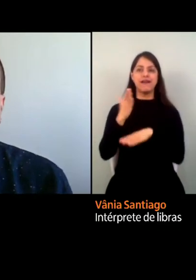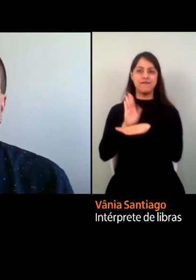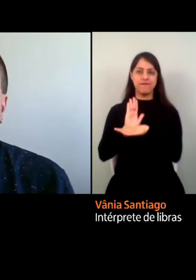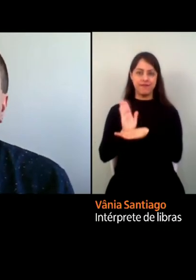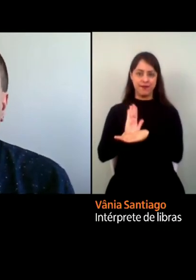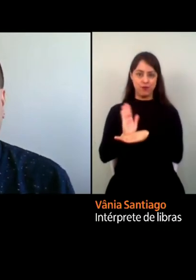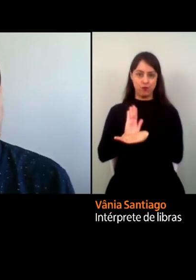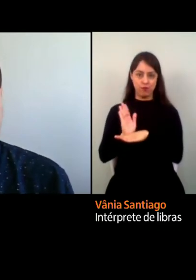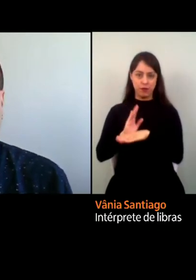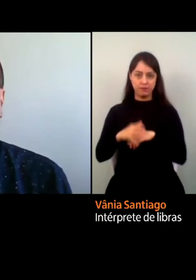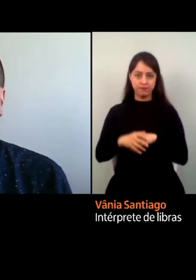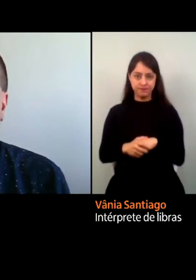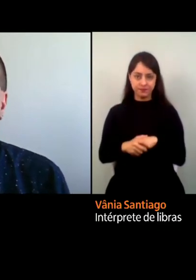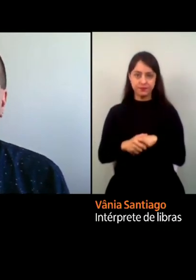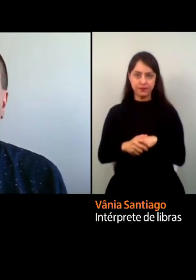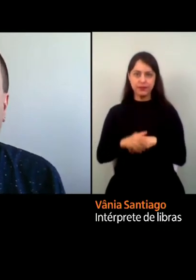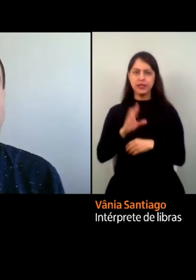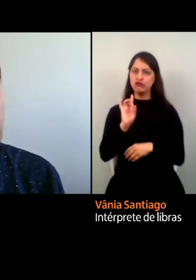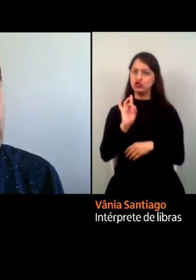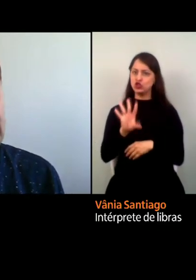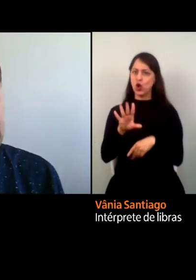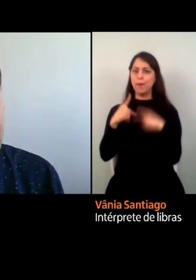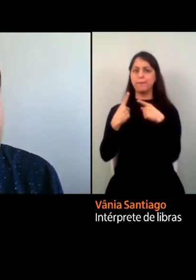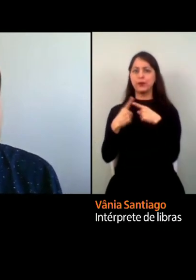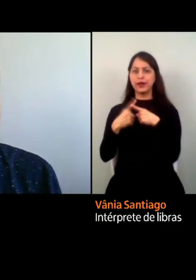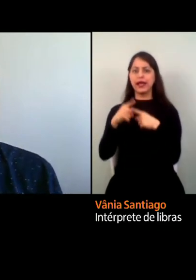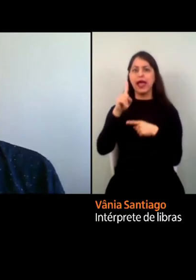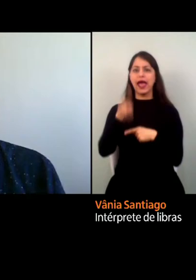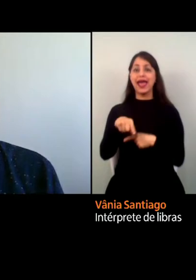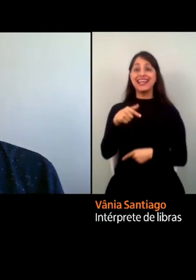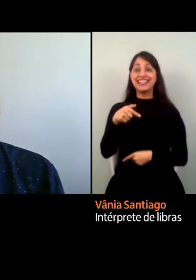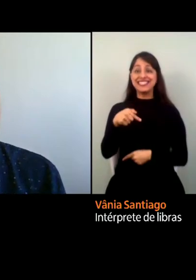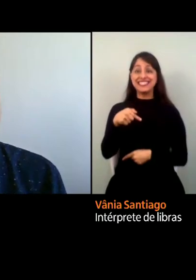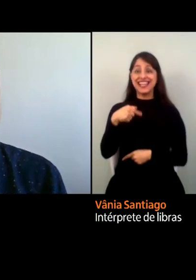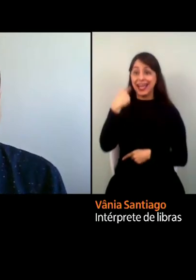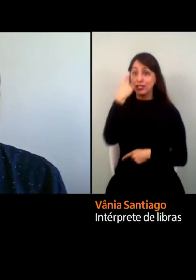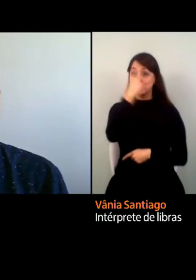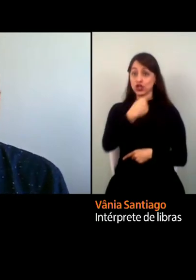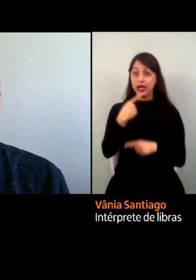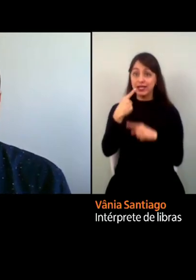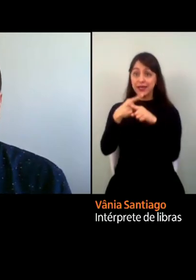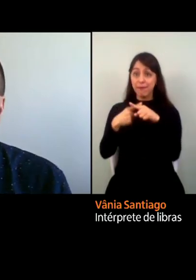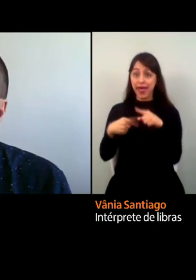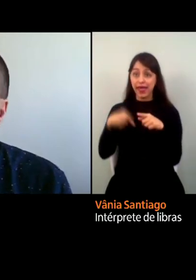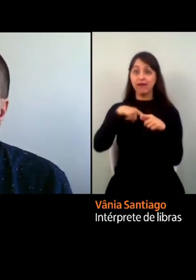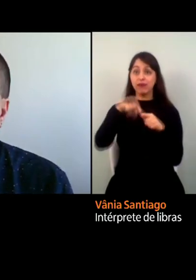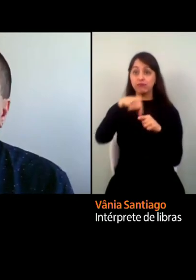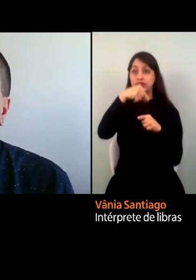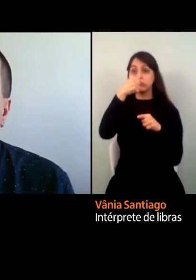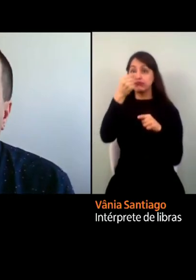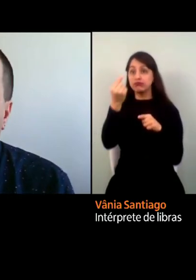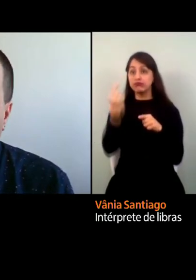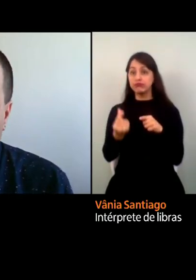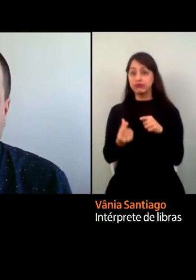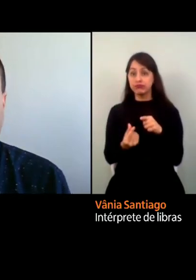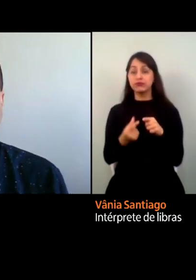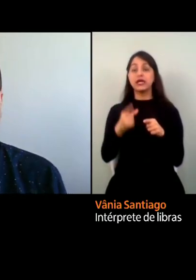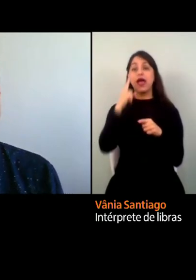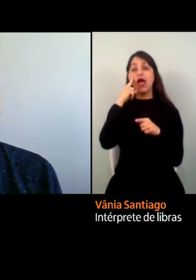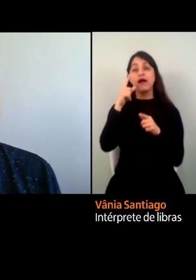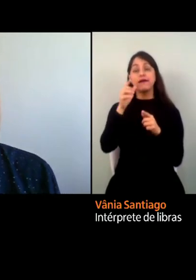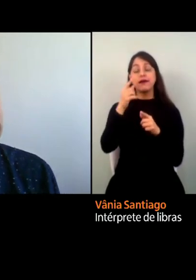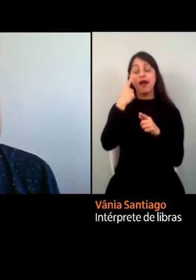Não apenas pela duração de quase 7 horas e meia e pela produção que levou quase 50